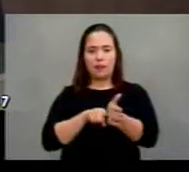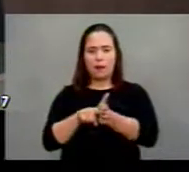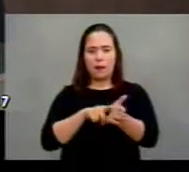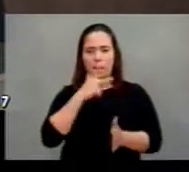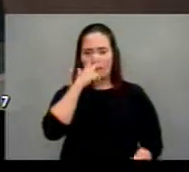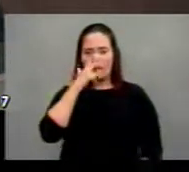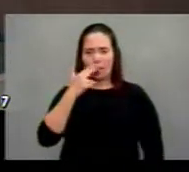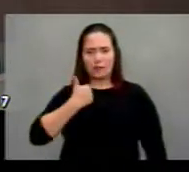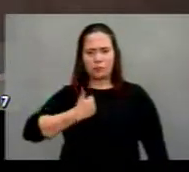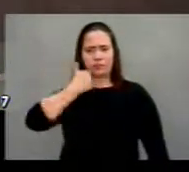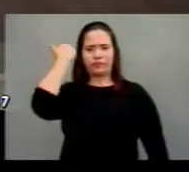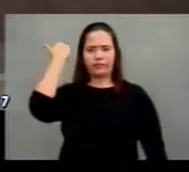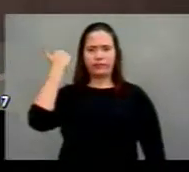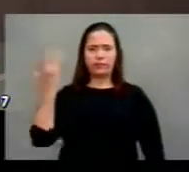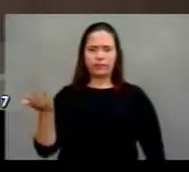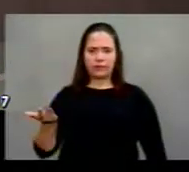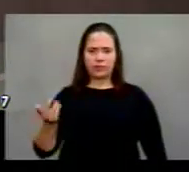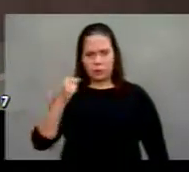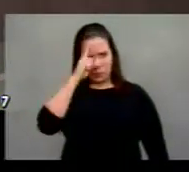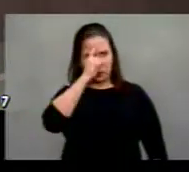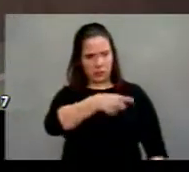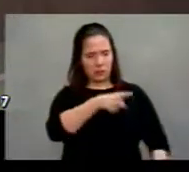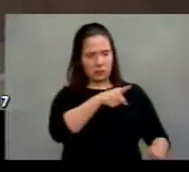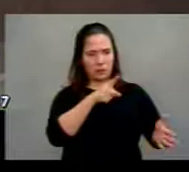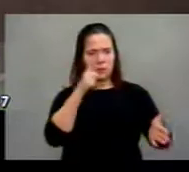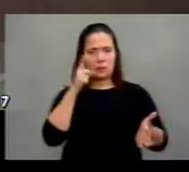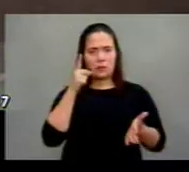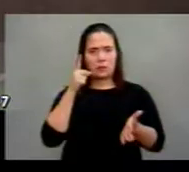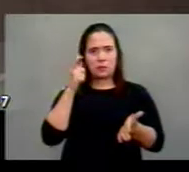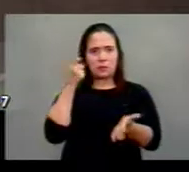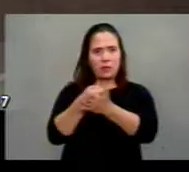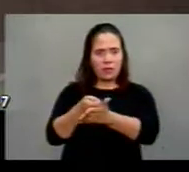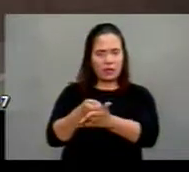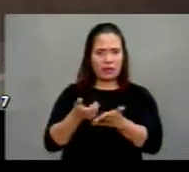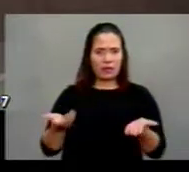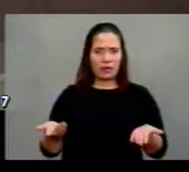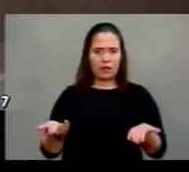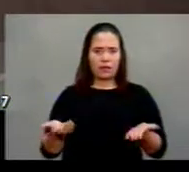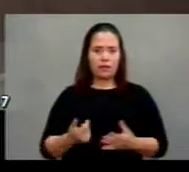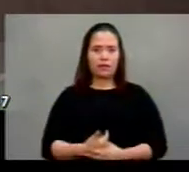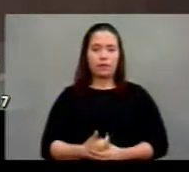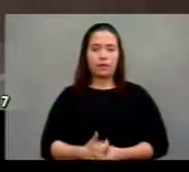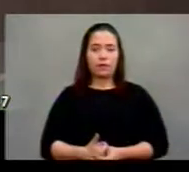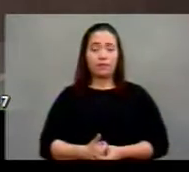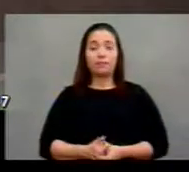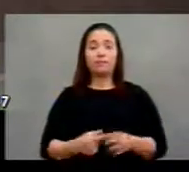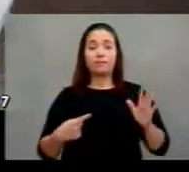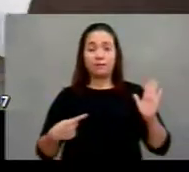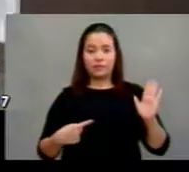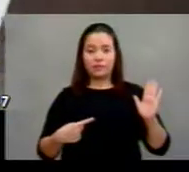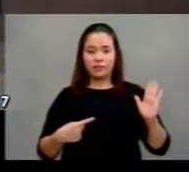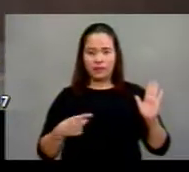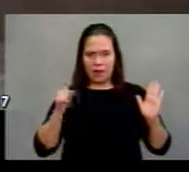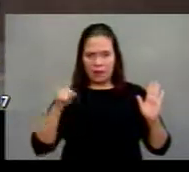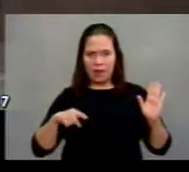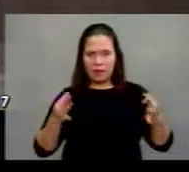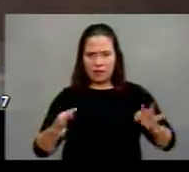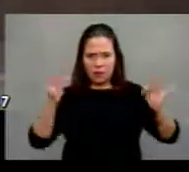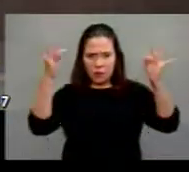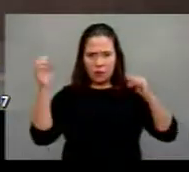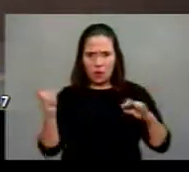constrange o direito do trabalhador ir à justiça reparar os seus direitos. Isso aqui é apresentado como modernização. Isso aqui